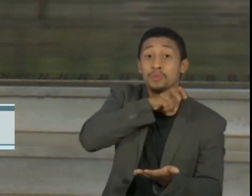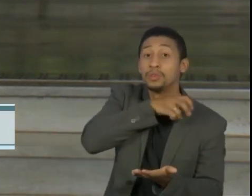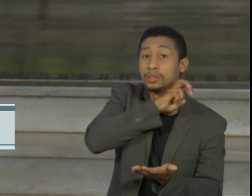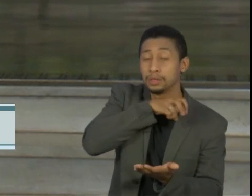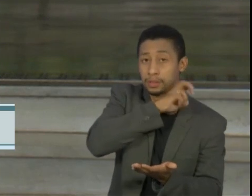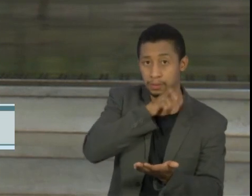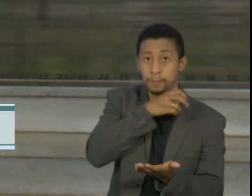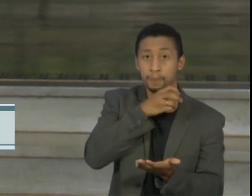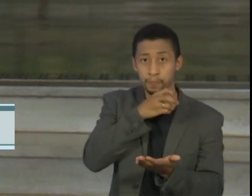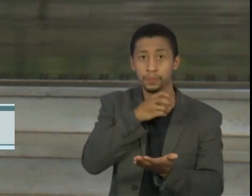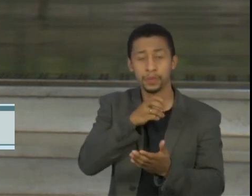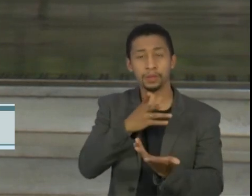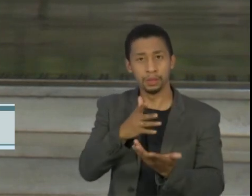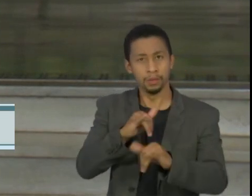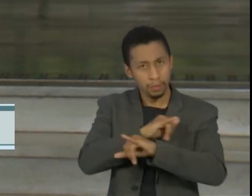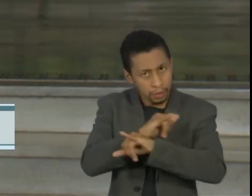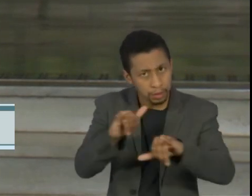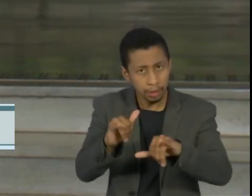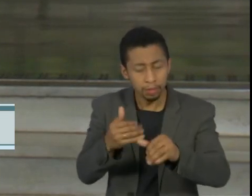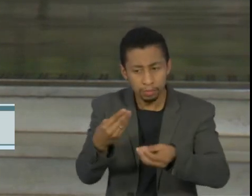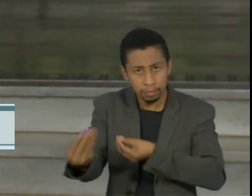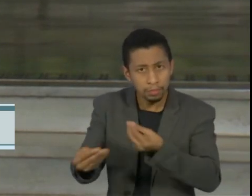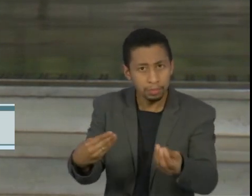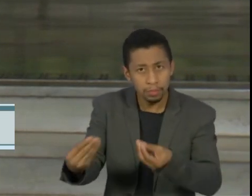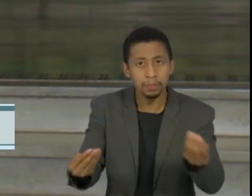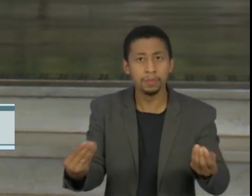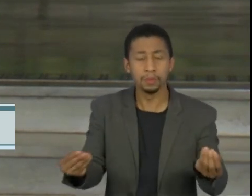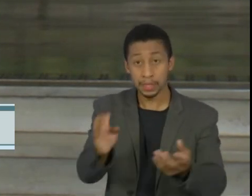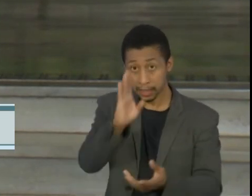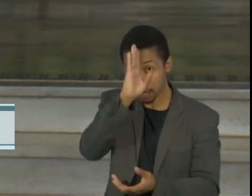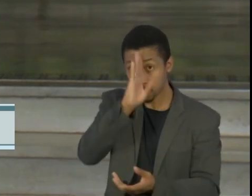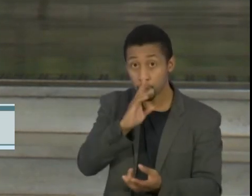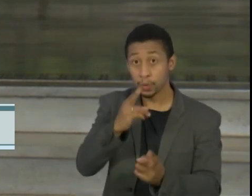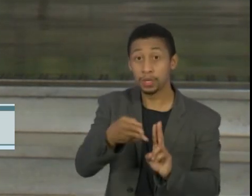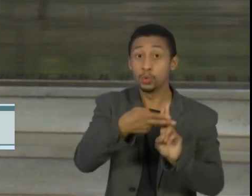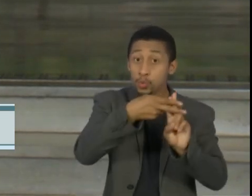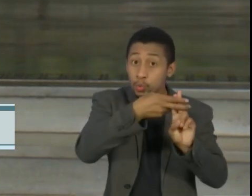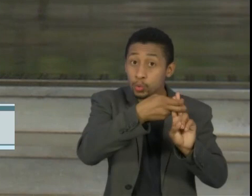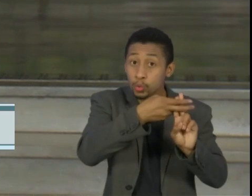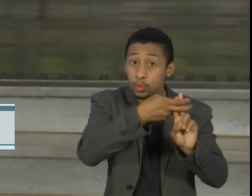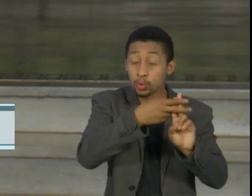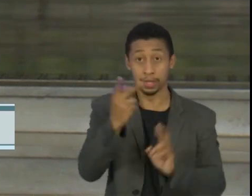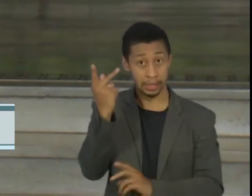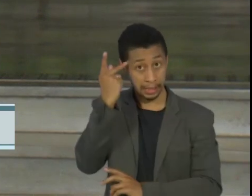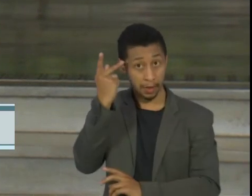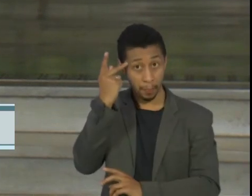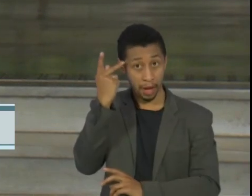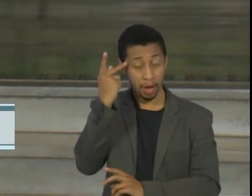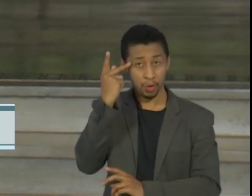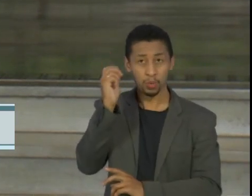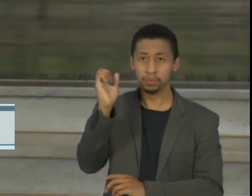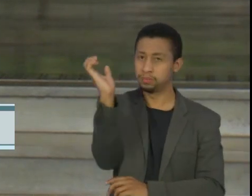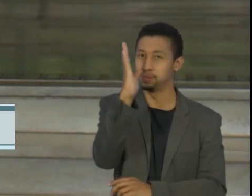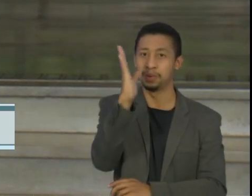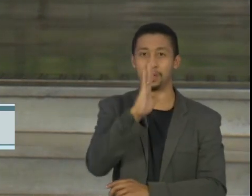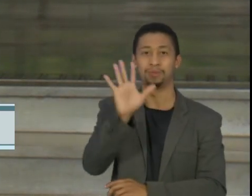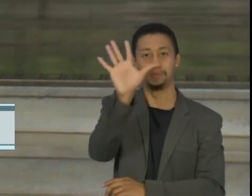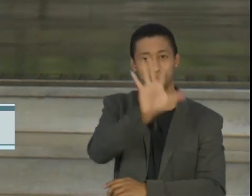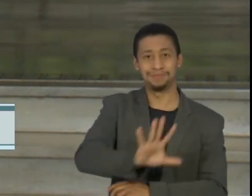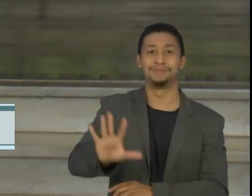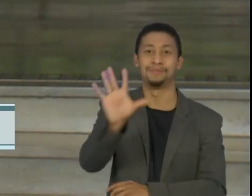que a vacina será distribuída gratuitamente pelo Sistema SUS em São Paulo e em todo o país.